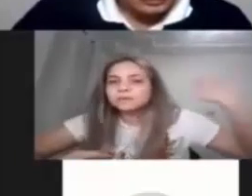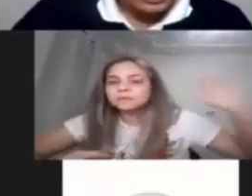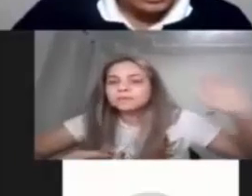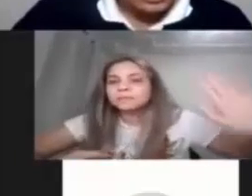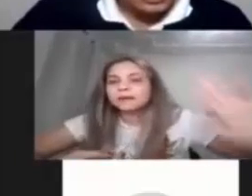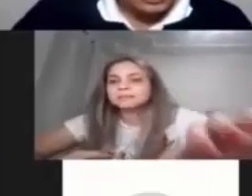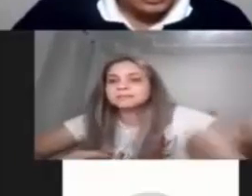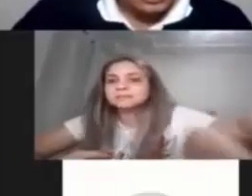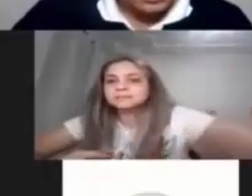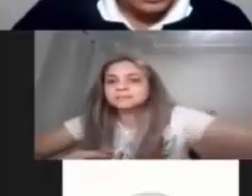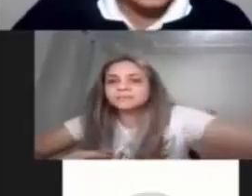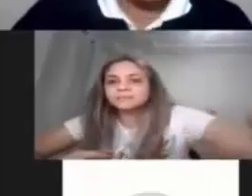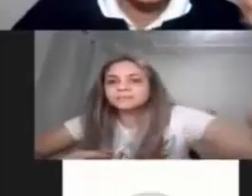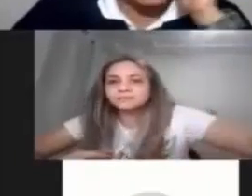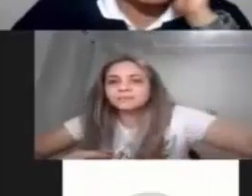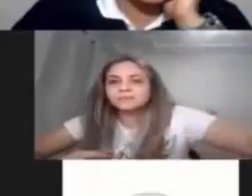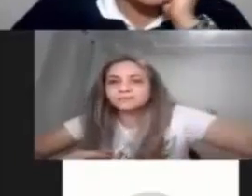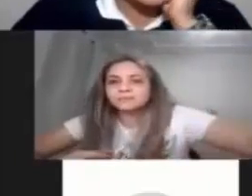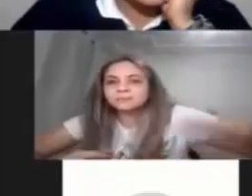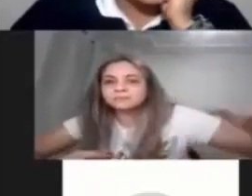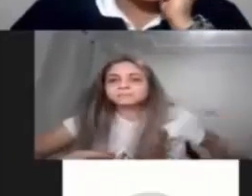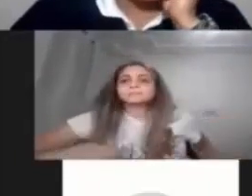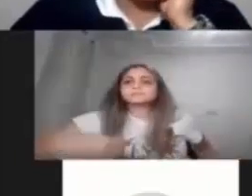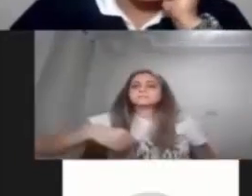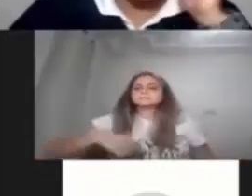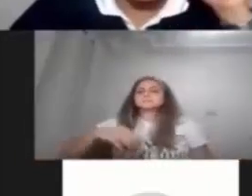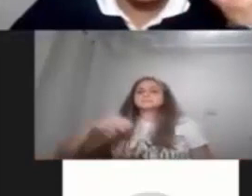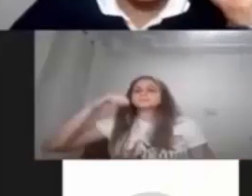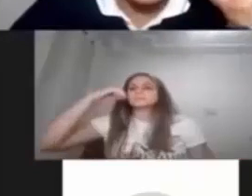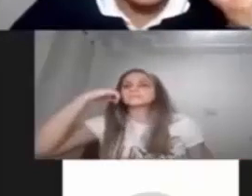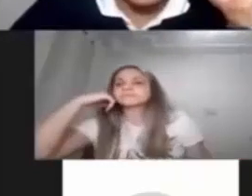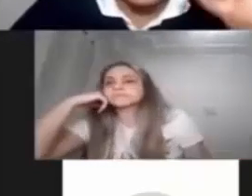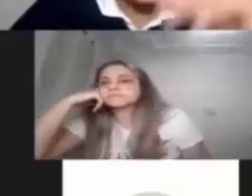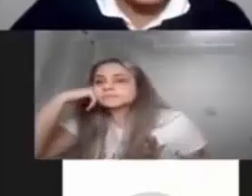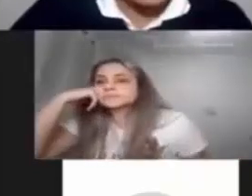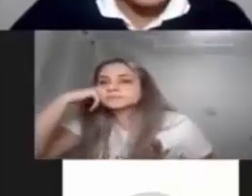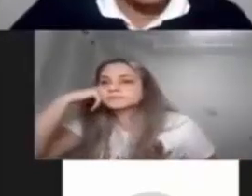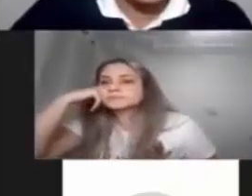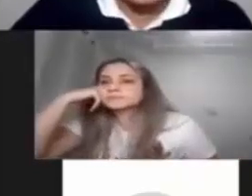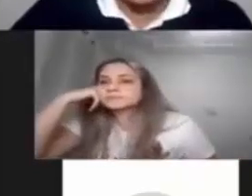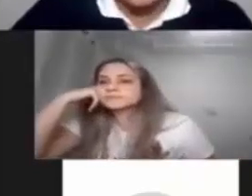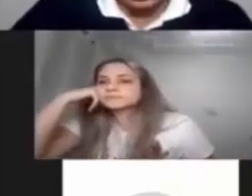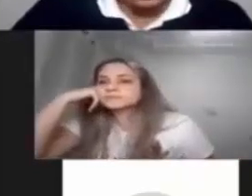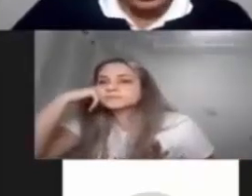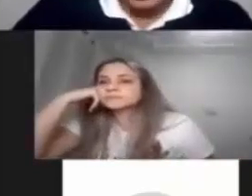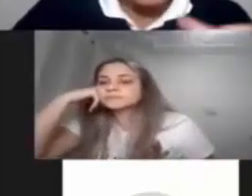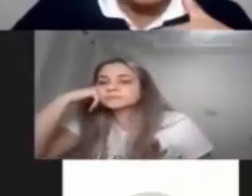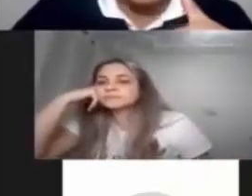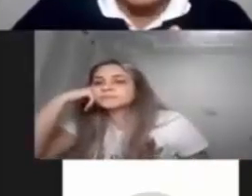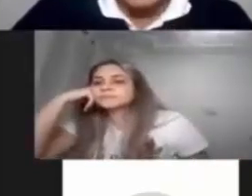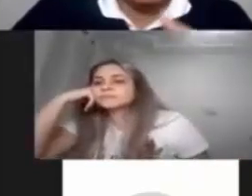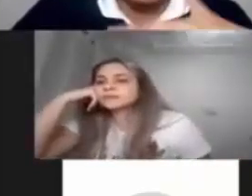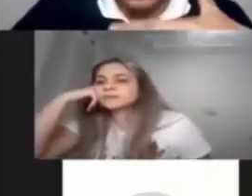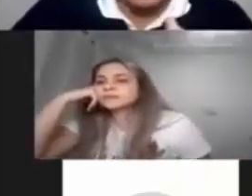culpa e fica em paz. Exatamente. Então, é justamente isso. O texto de Lucas já